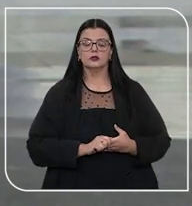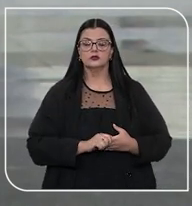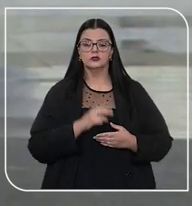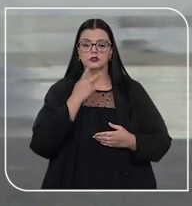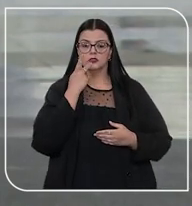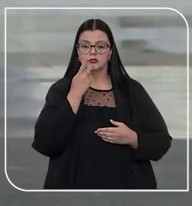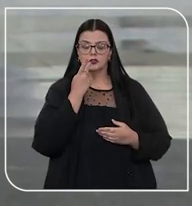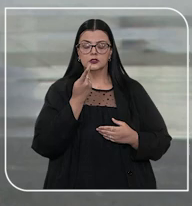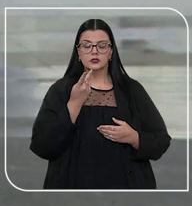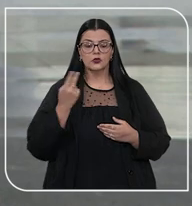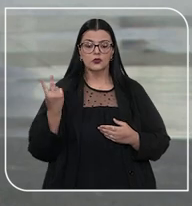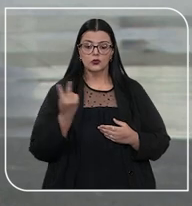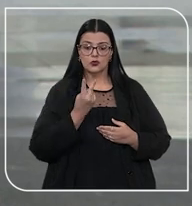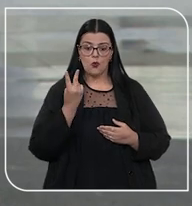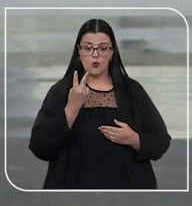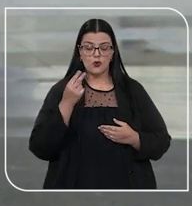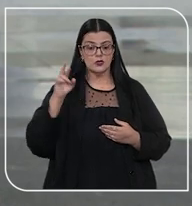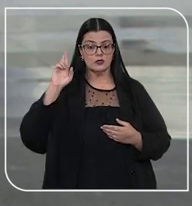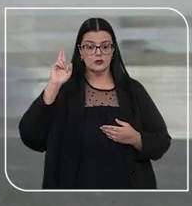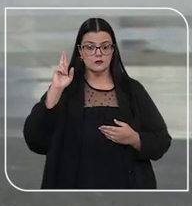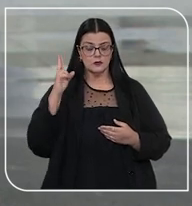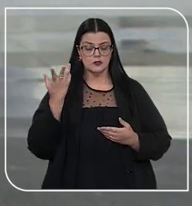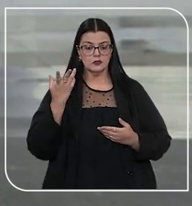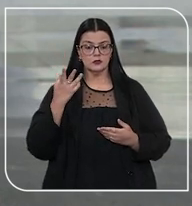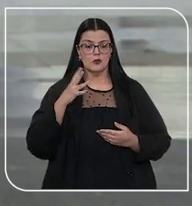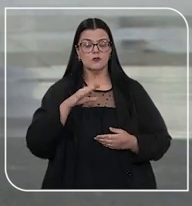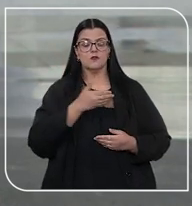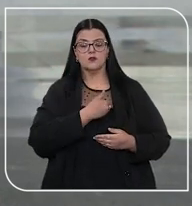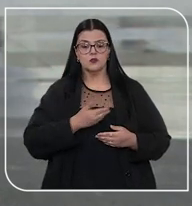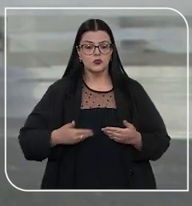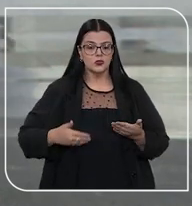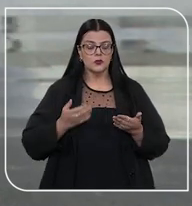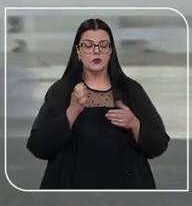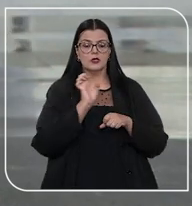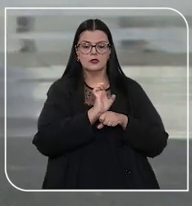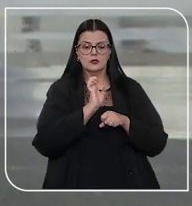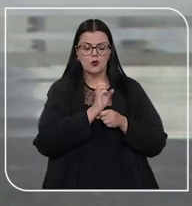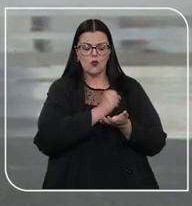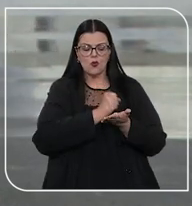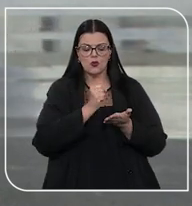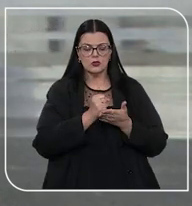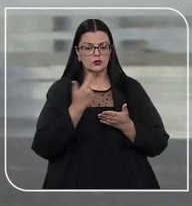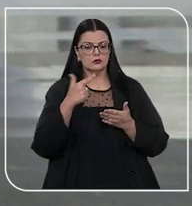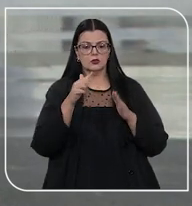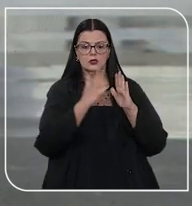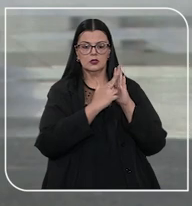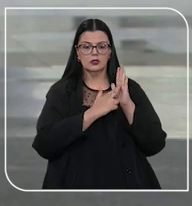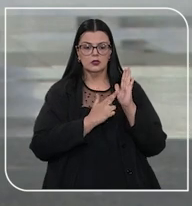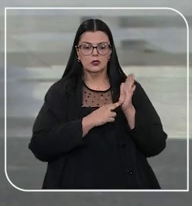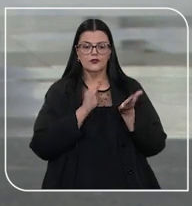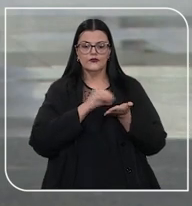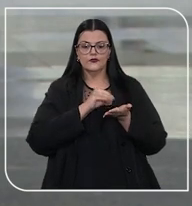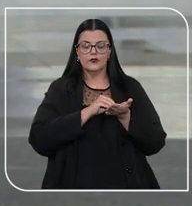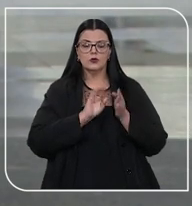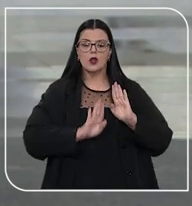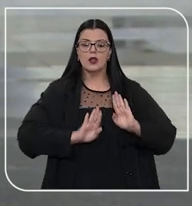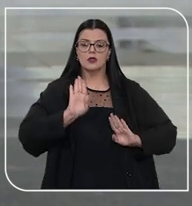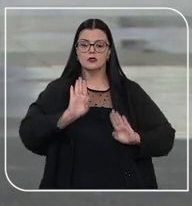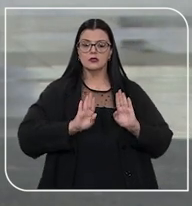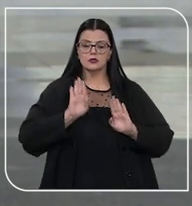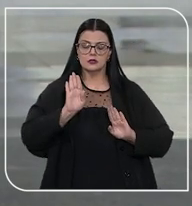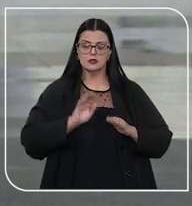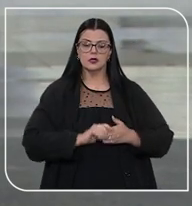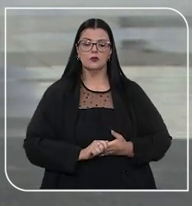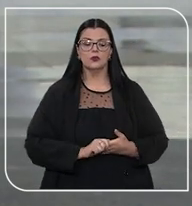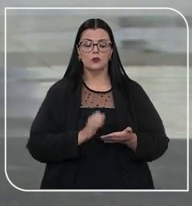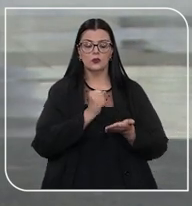ajuizou ação de improbidade contra dois agentes públicos estaduais devido a contratações irregulares realizadas mediante a falta de